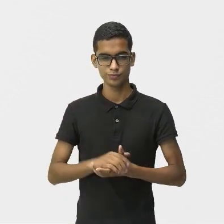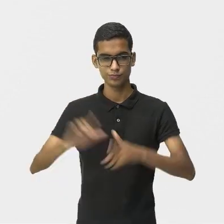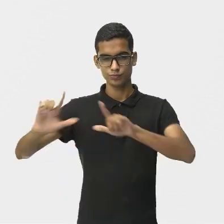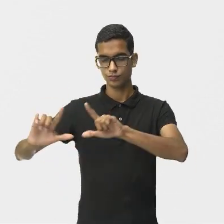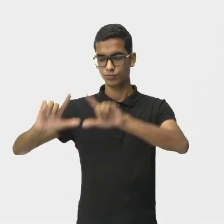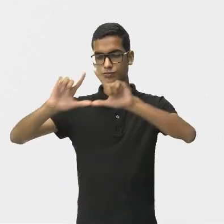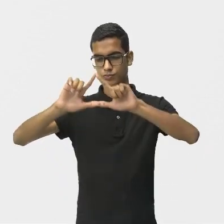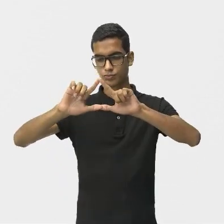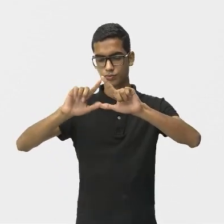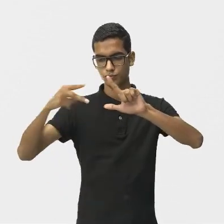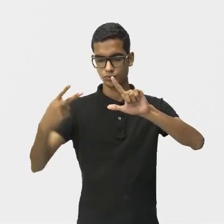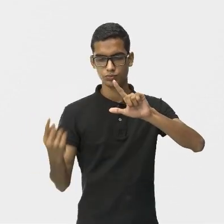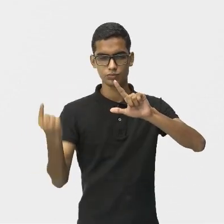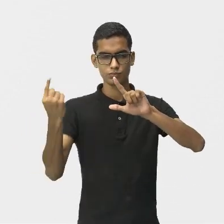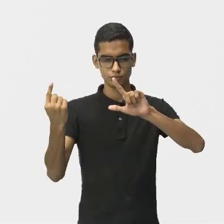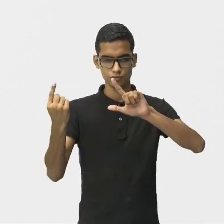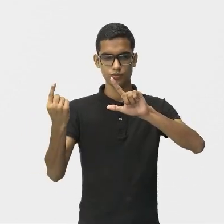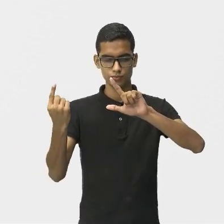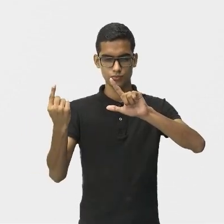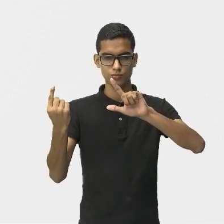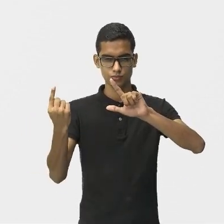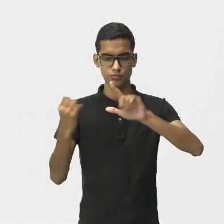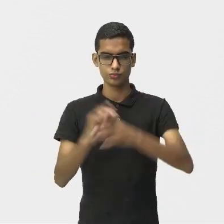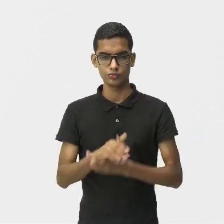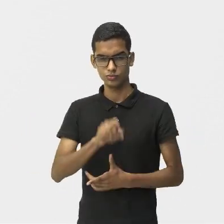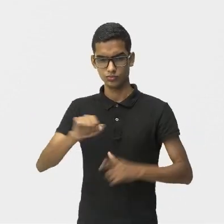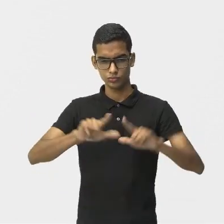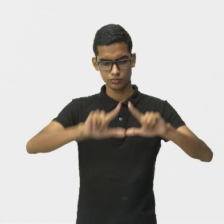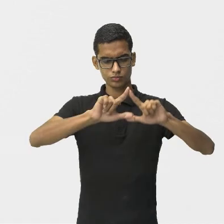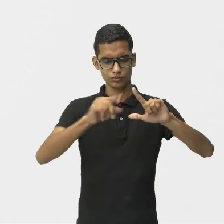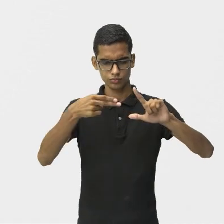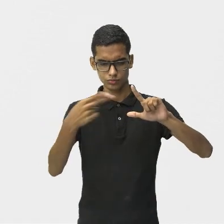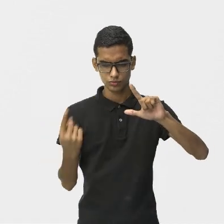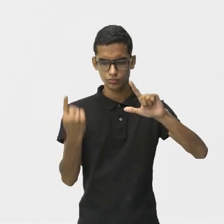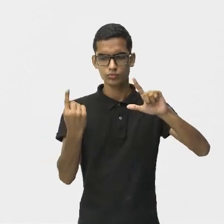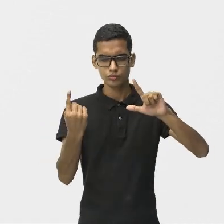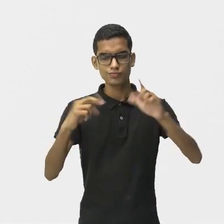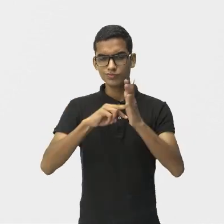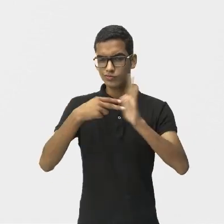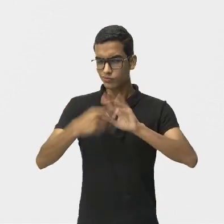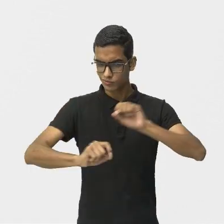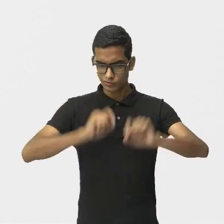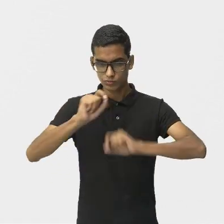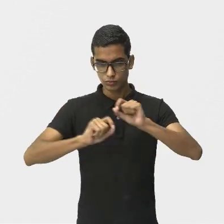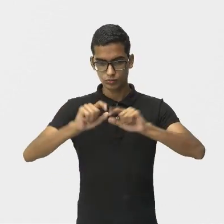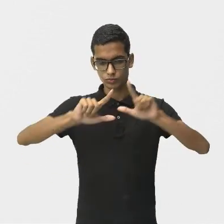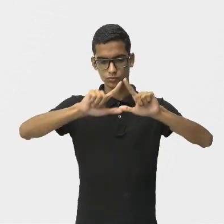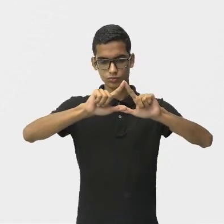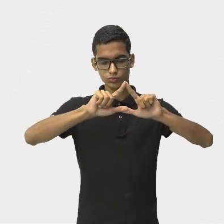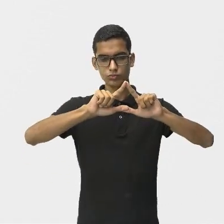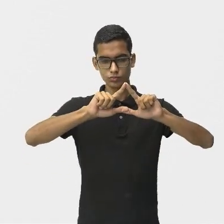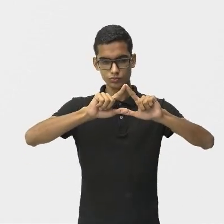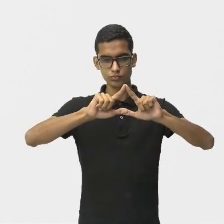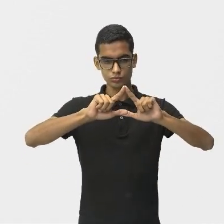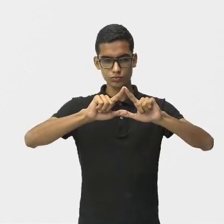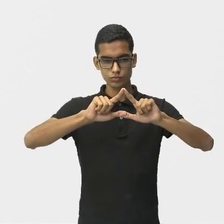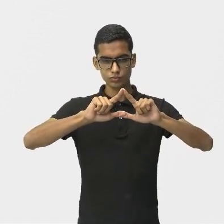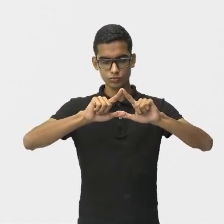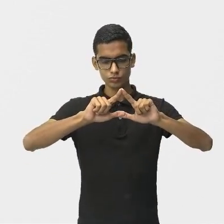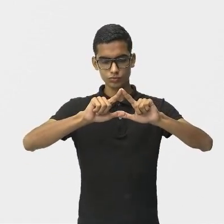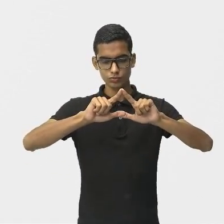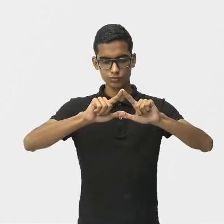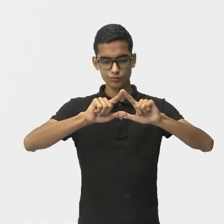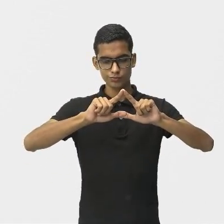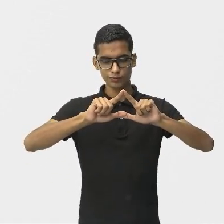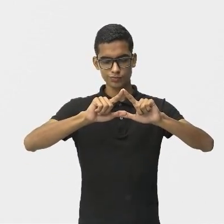igual a 1, ó, né? Se o delta deu igual a 1, significa que esse delta é maior do que zero.